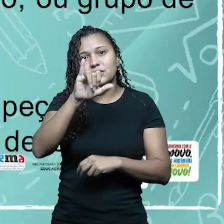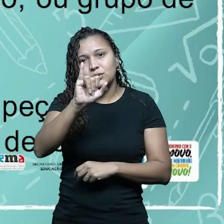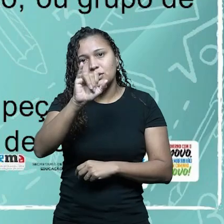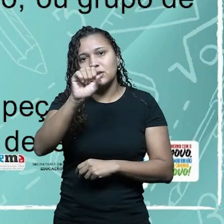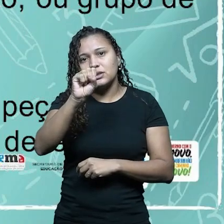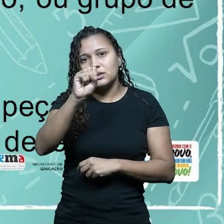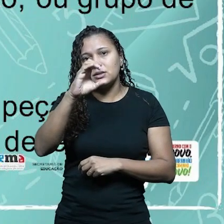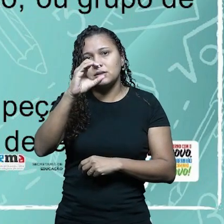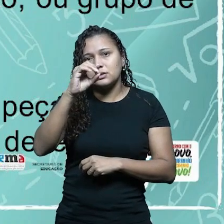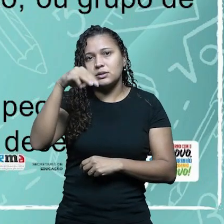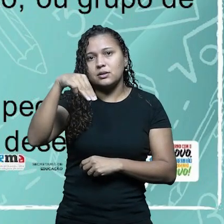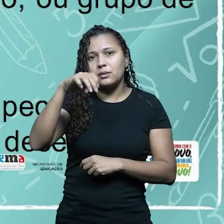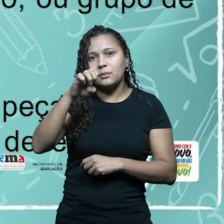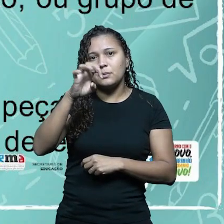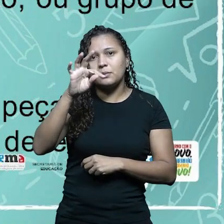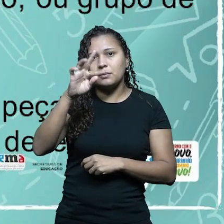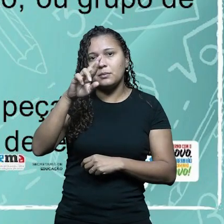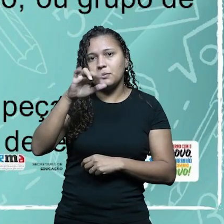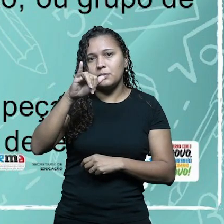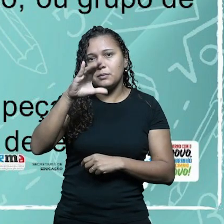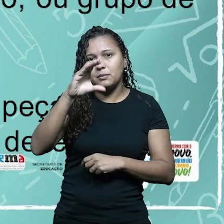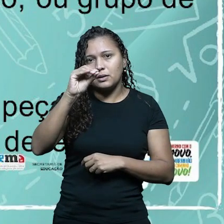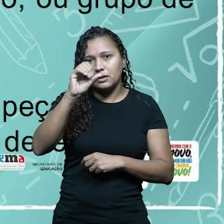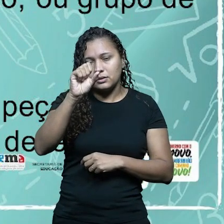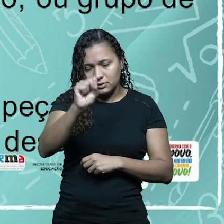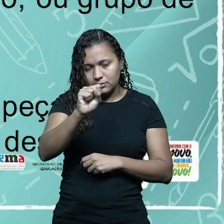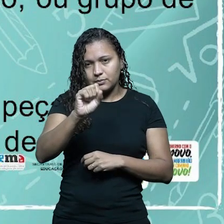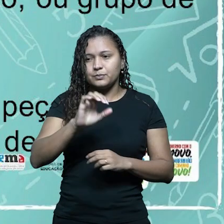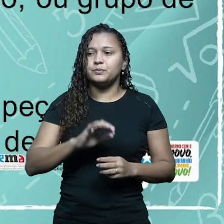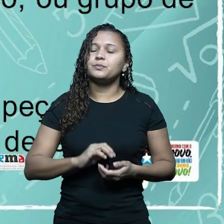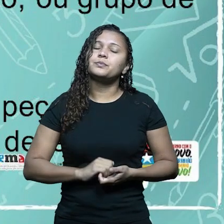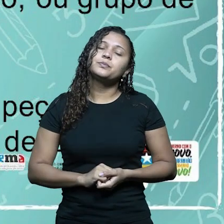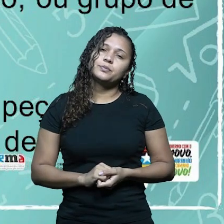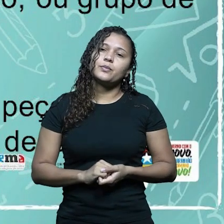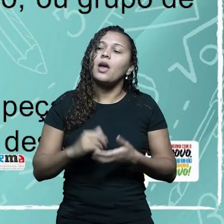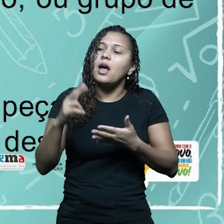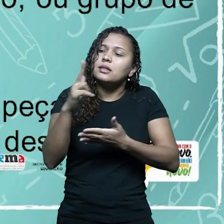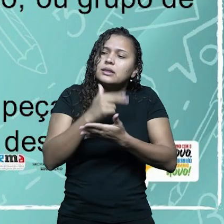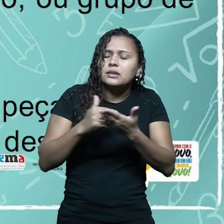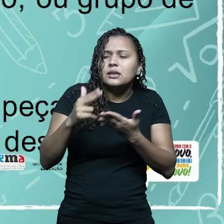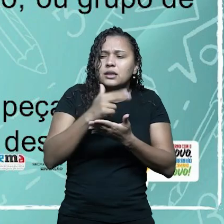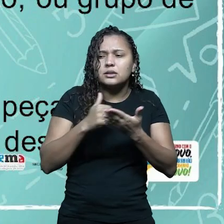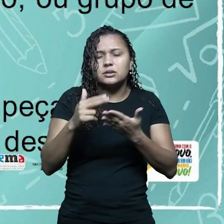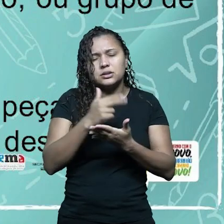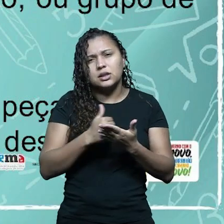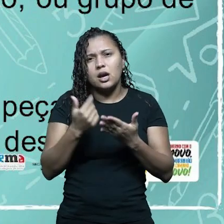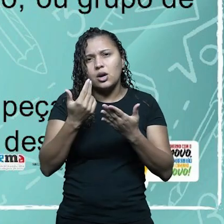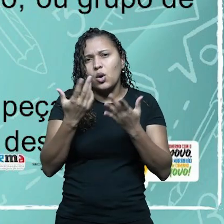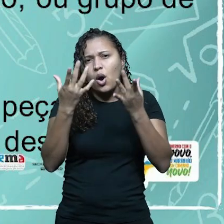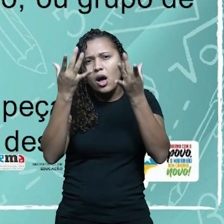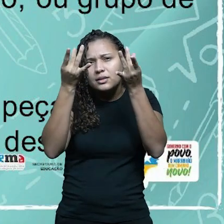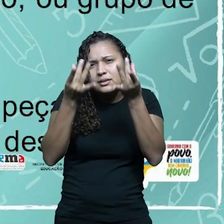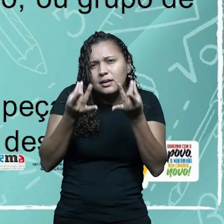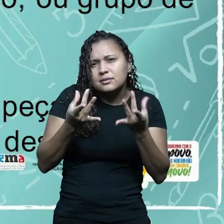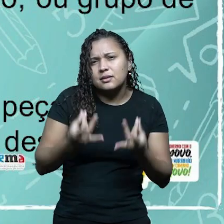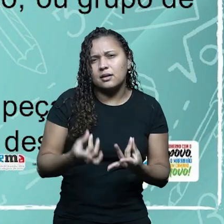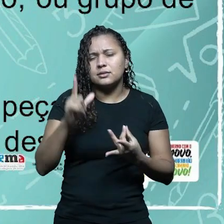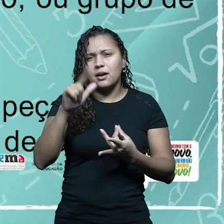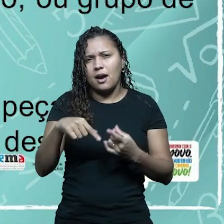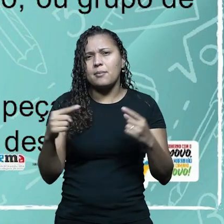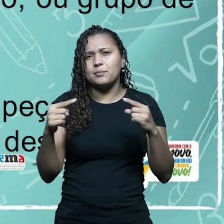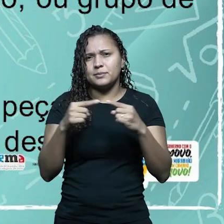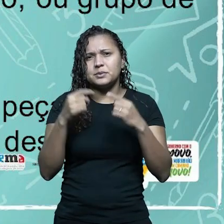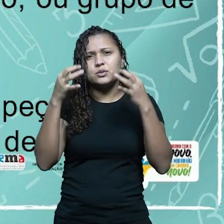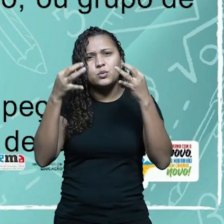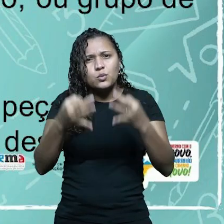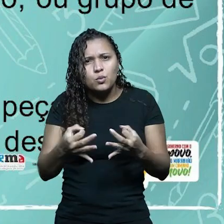isométricos. Desenho de detalhes e montagem. O número da peça no desenho de detalhes deve ser o